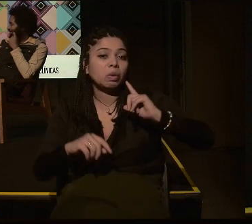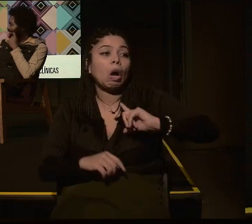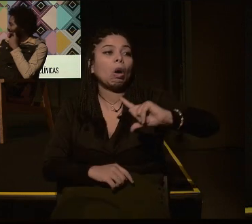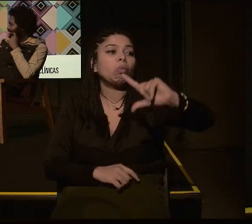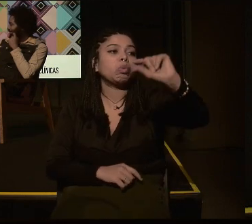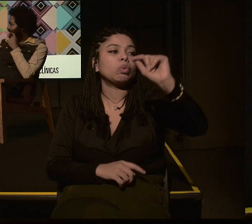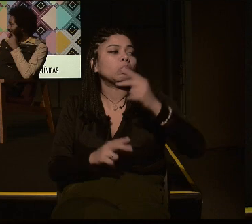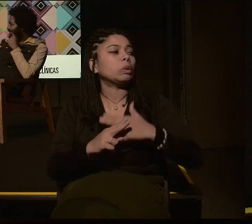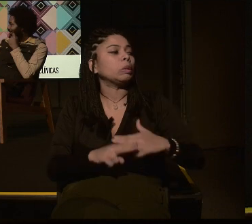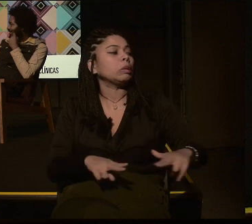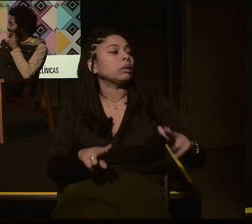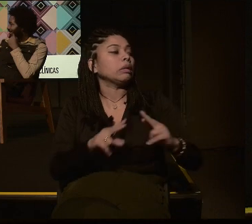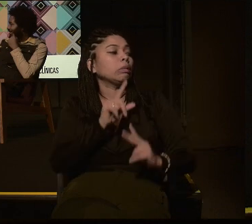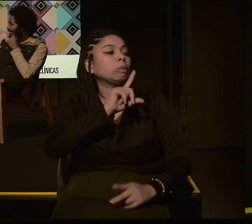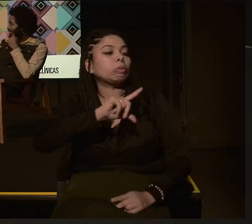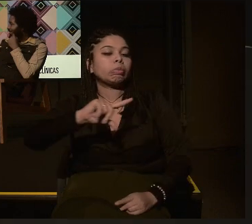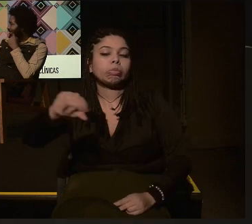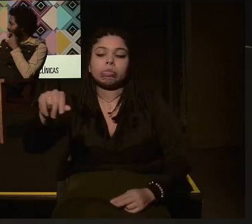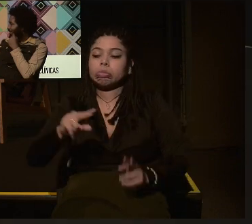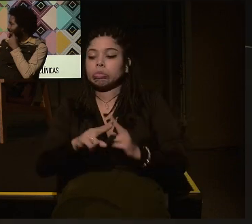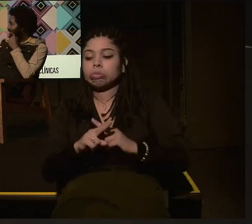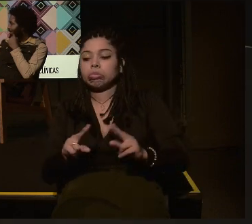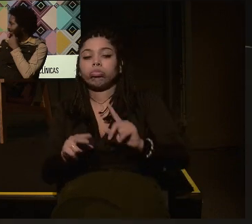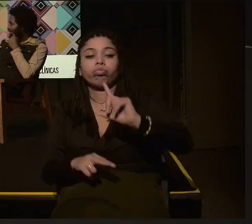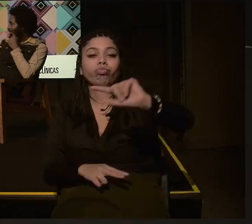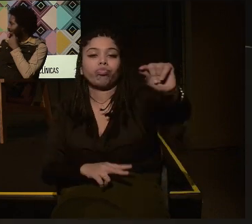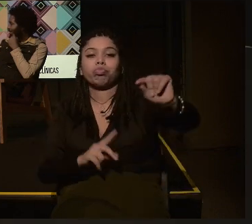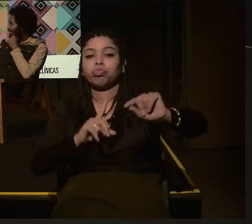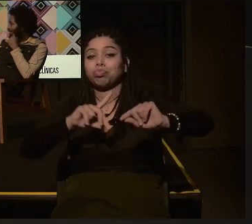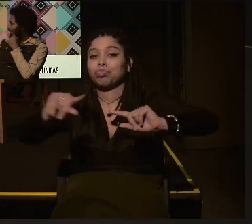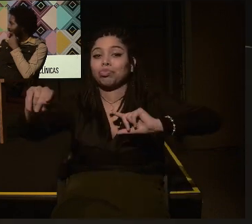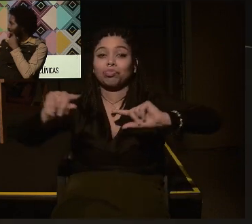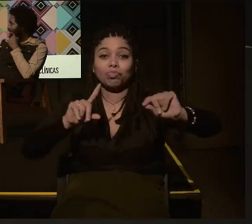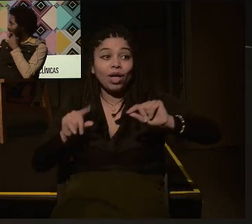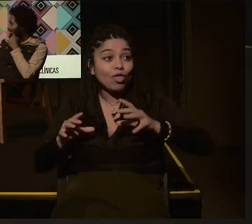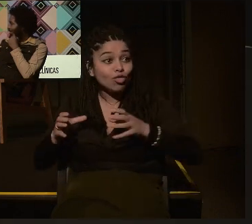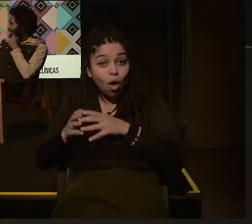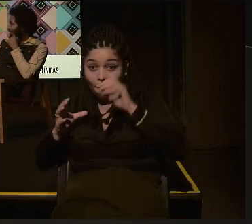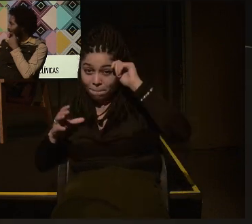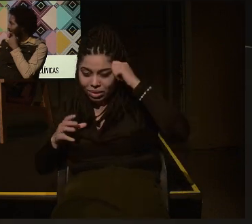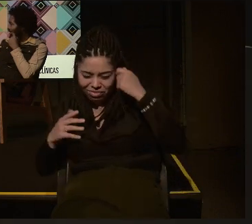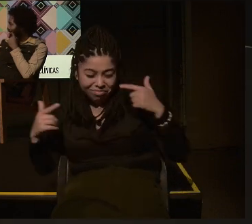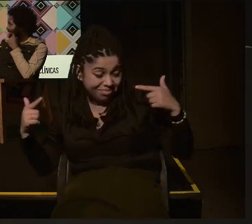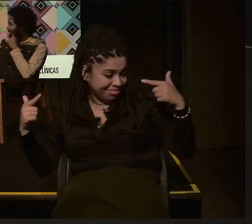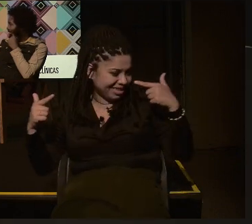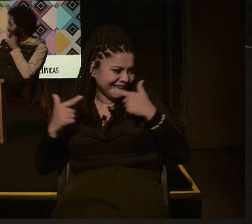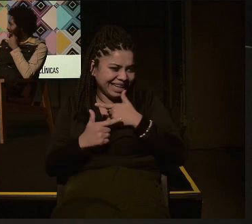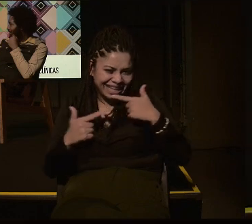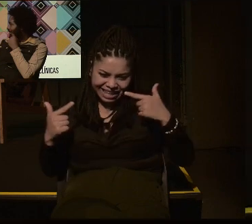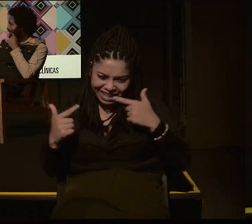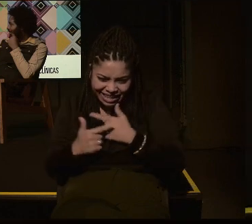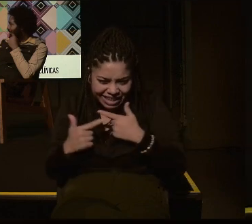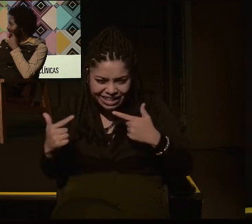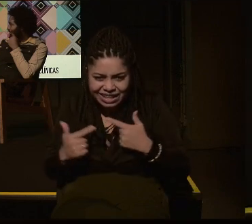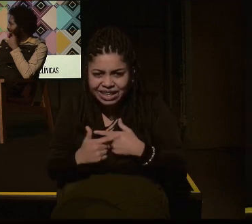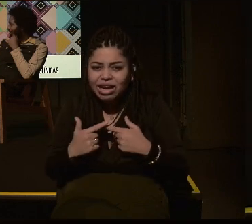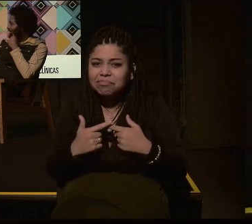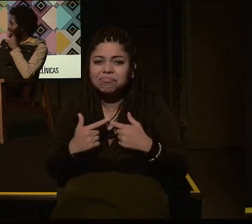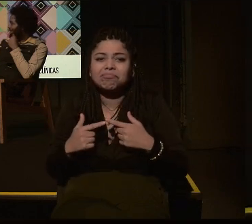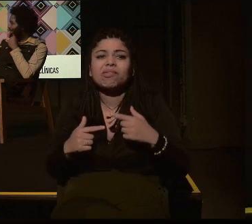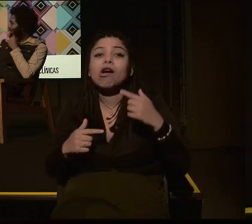saia o outro. Depois saia... Aí a gente começou a rir, assim. E fomos pra outra